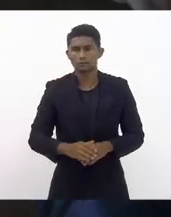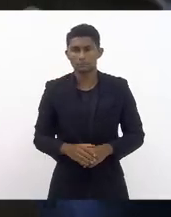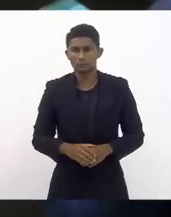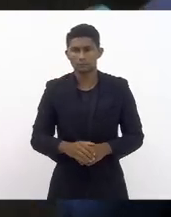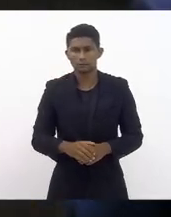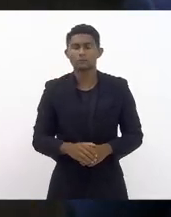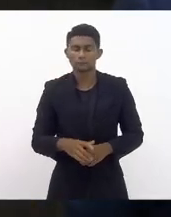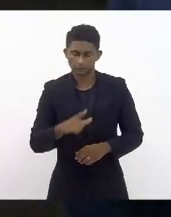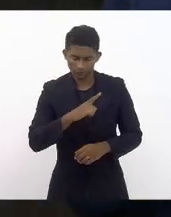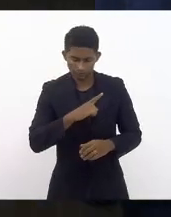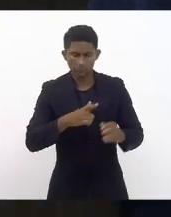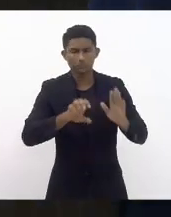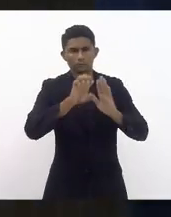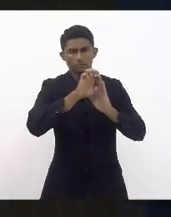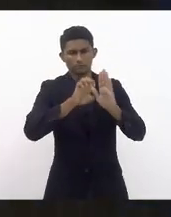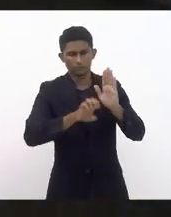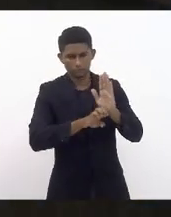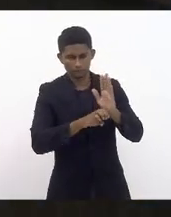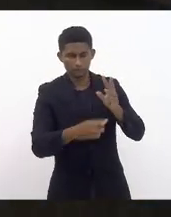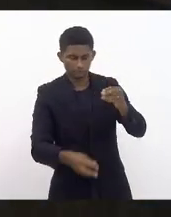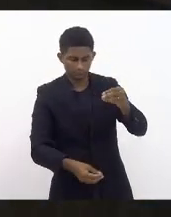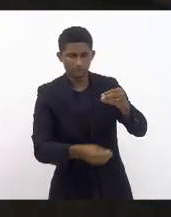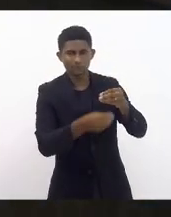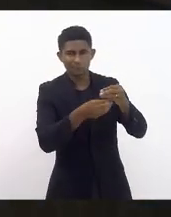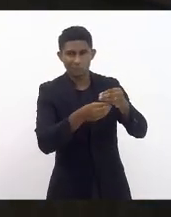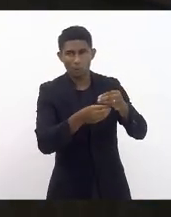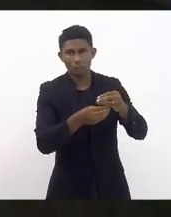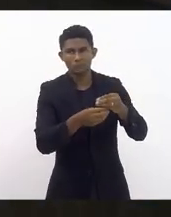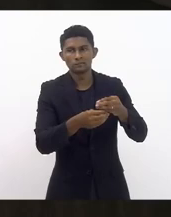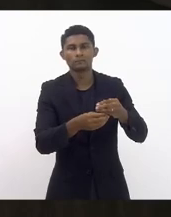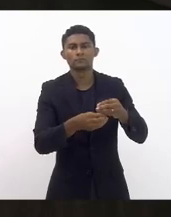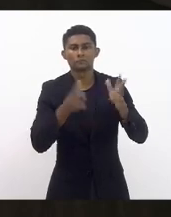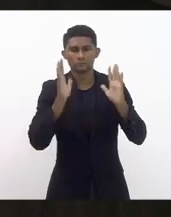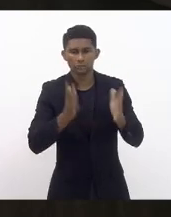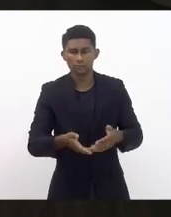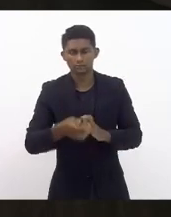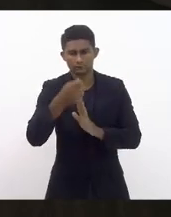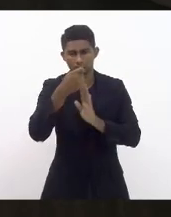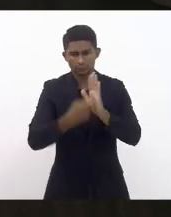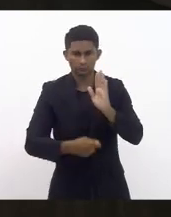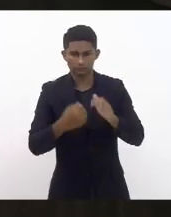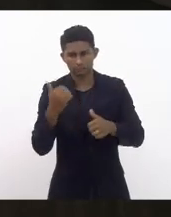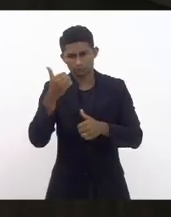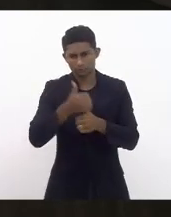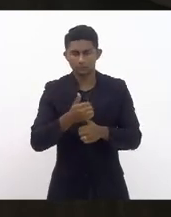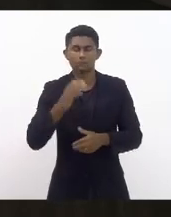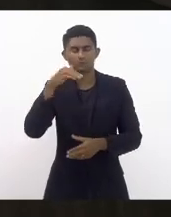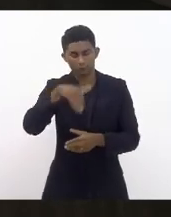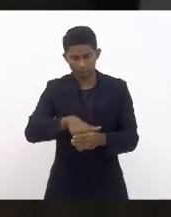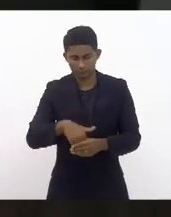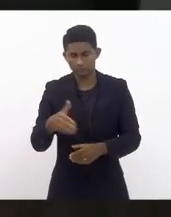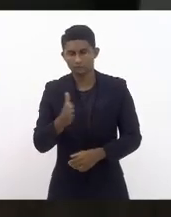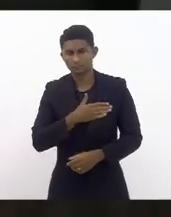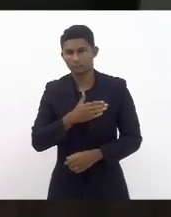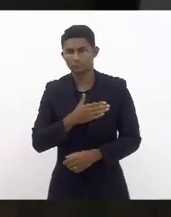uma subemenda à emenda que está no substitutivo. É o voto, senhor presidente.